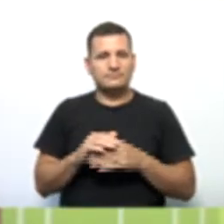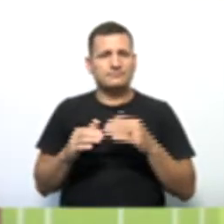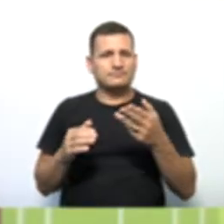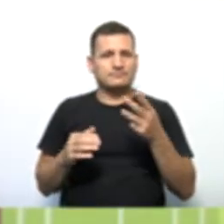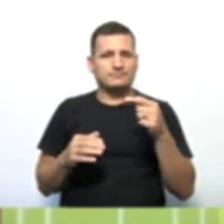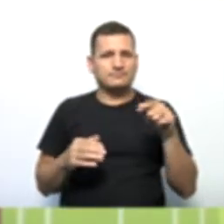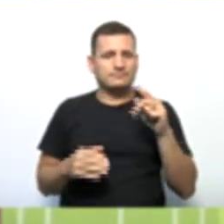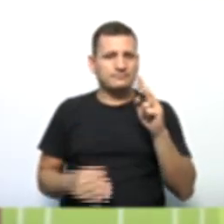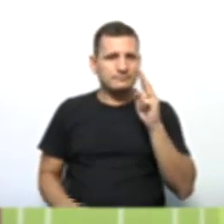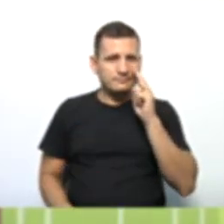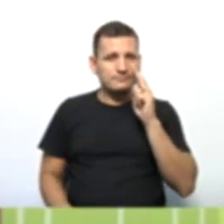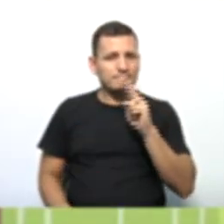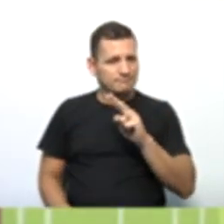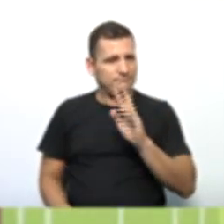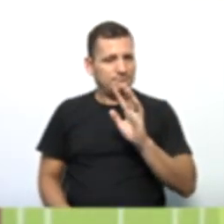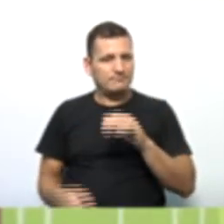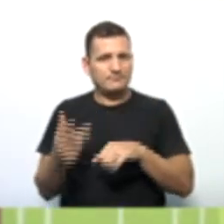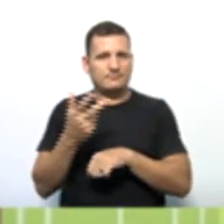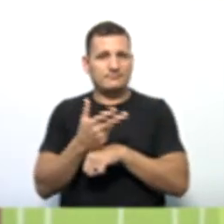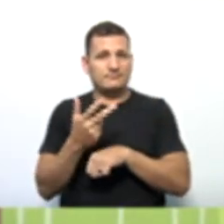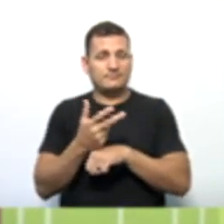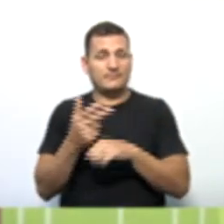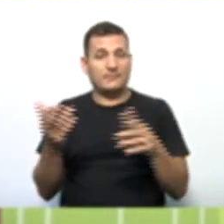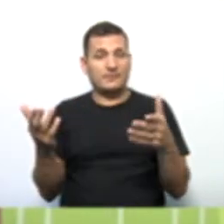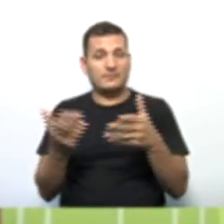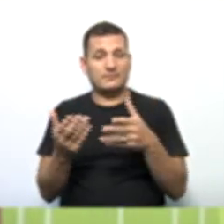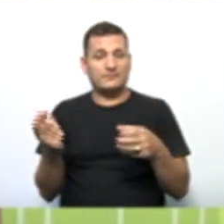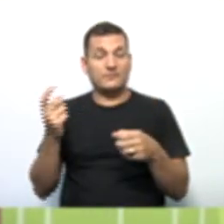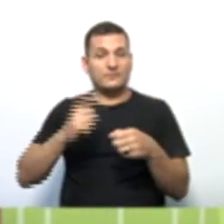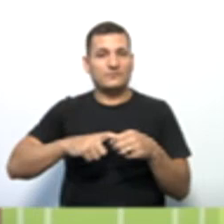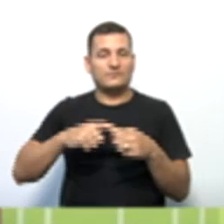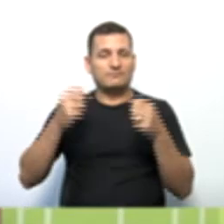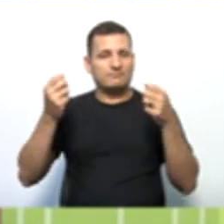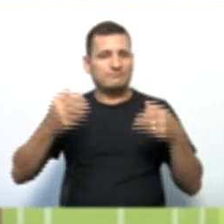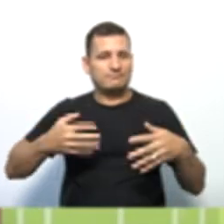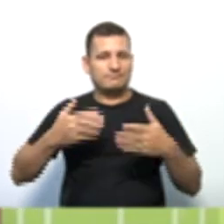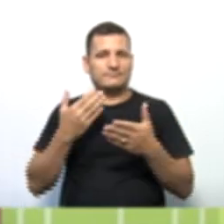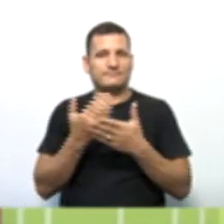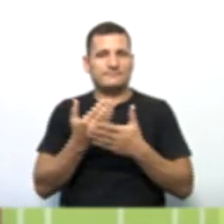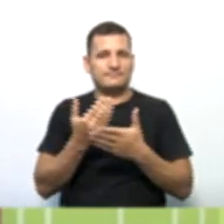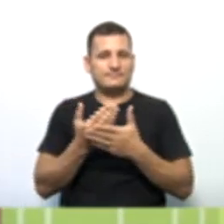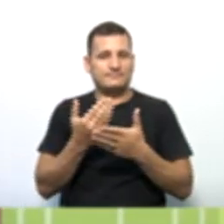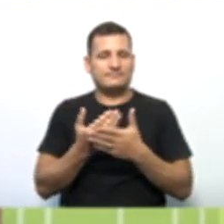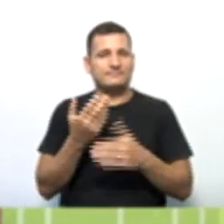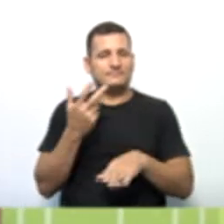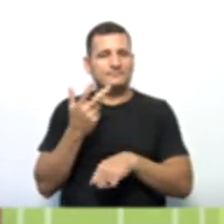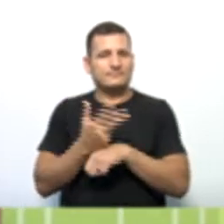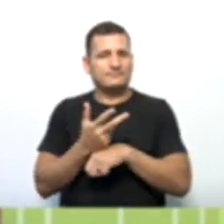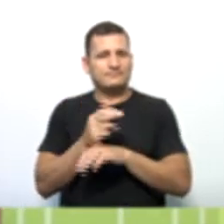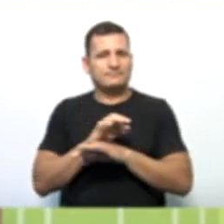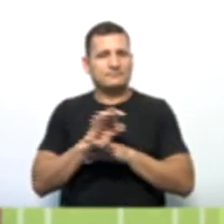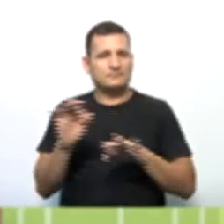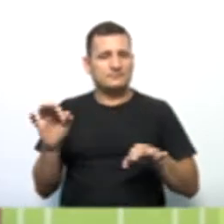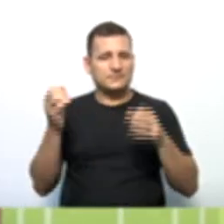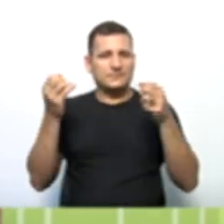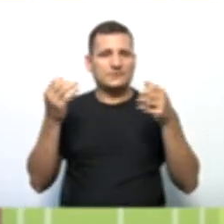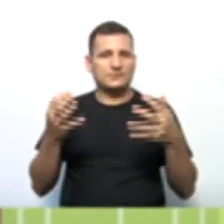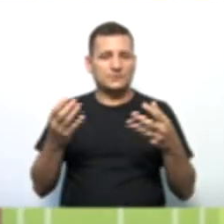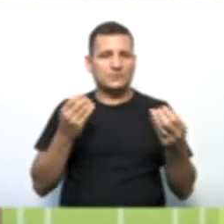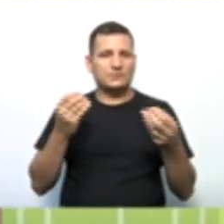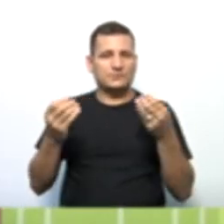Então, alunos, vamos voltando agora para nossa aula, depois de ver esse vídeo excelente que nos falou um pouco sobre a